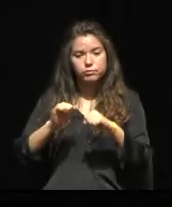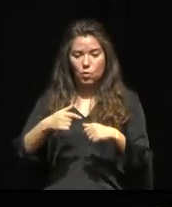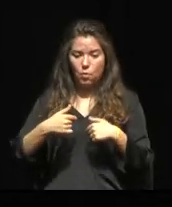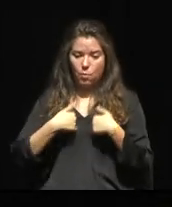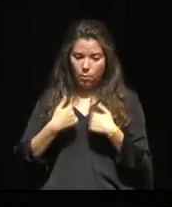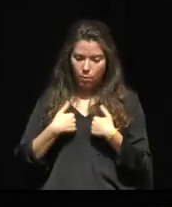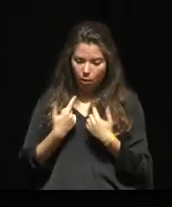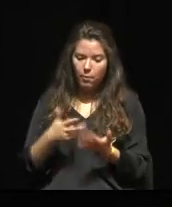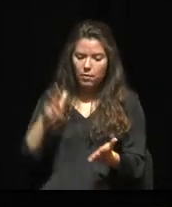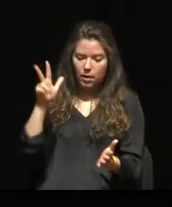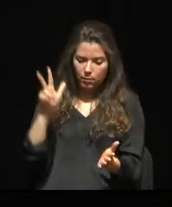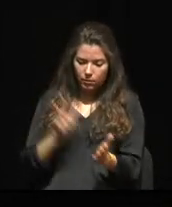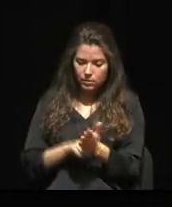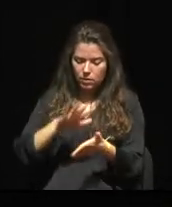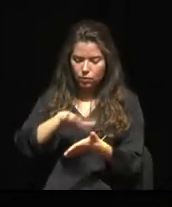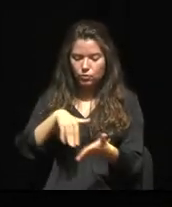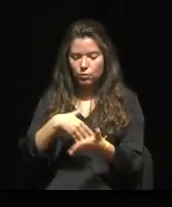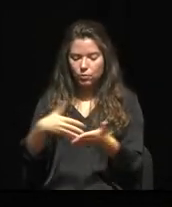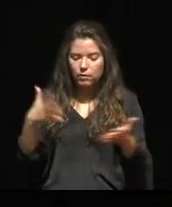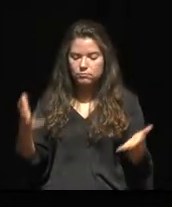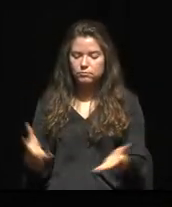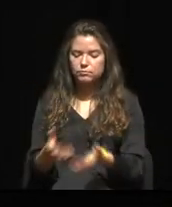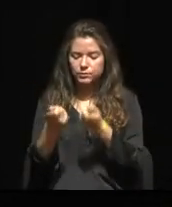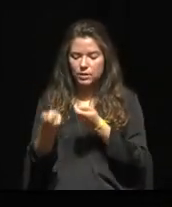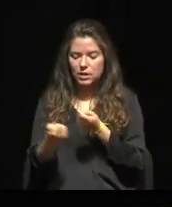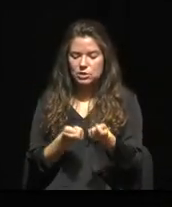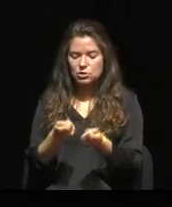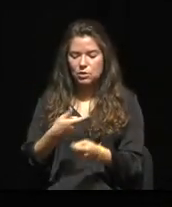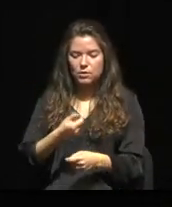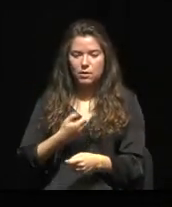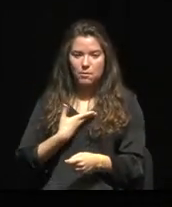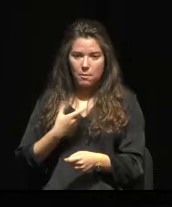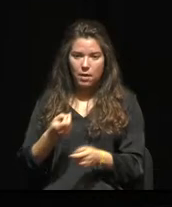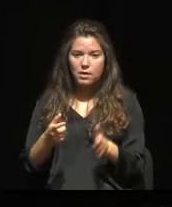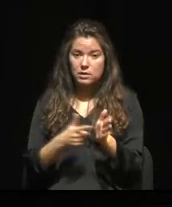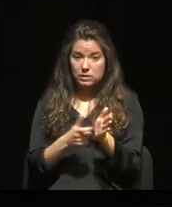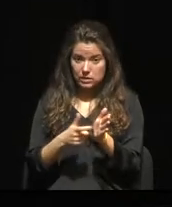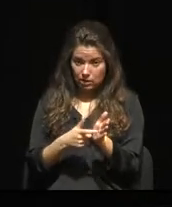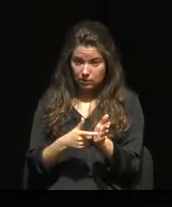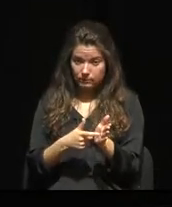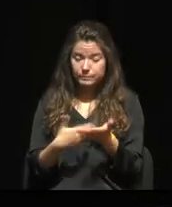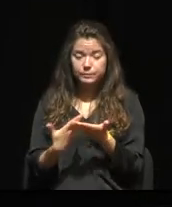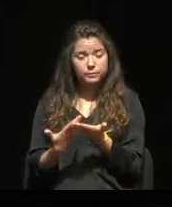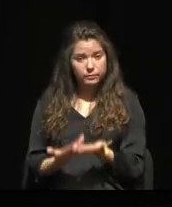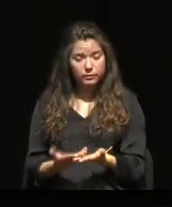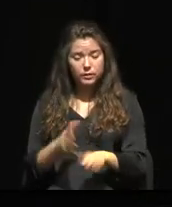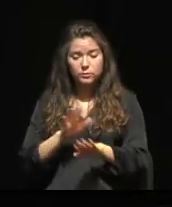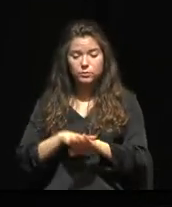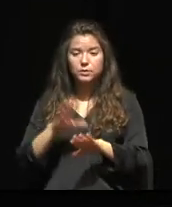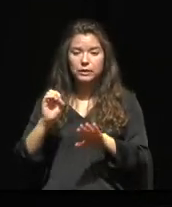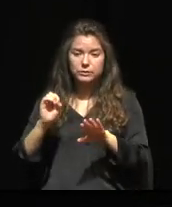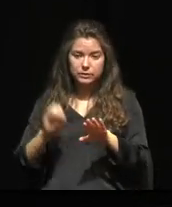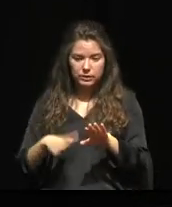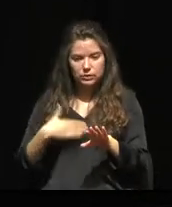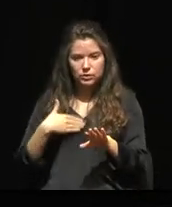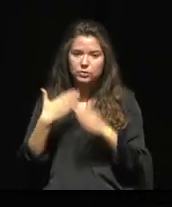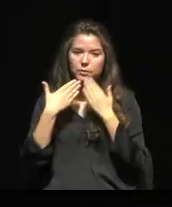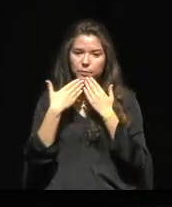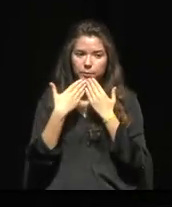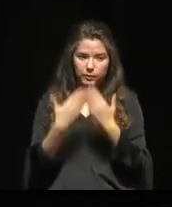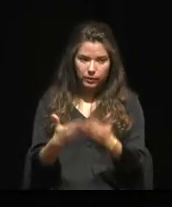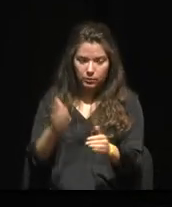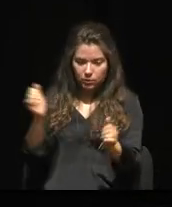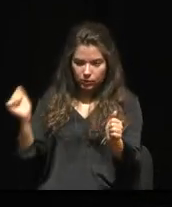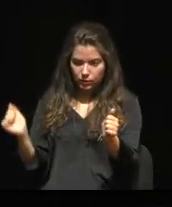empenhamento na aprovação do plano de salvaguarda e gestão da Tapada das necessidades por isso fazemos aqui um apelo aos